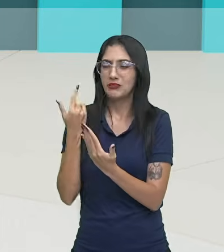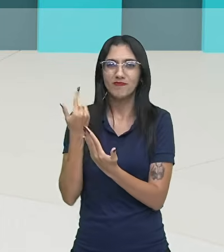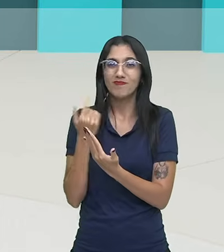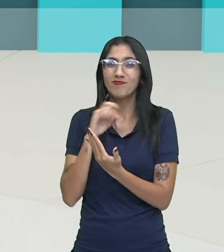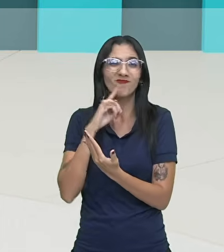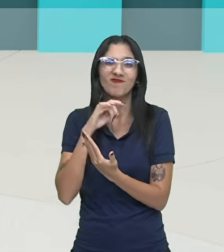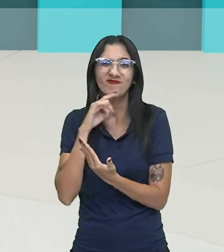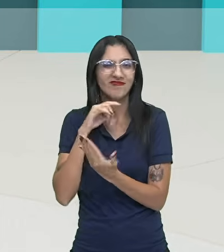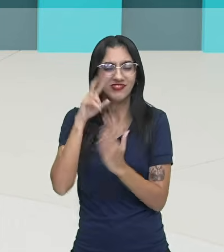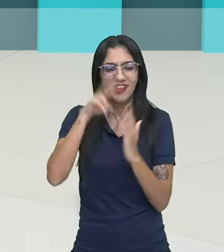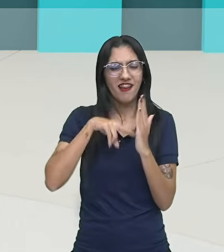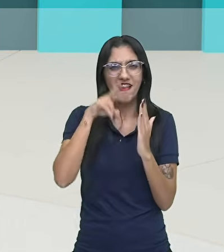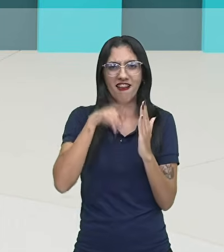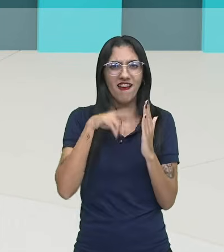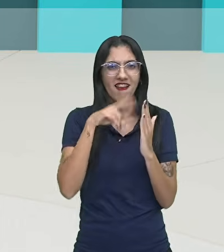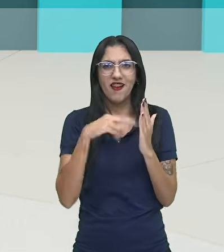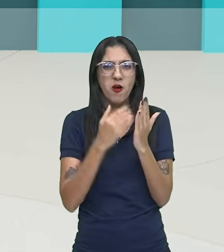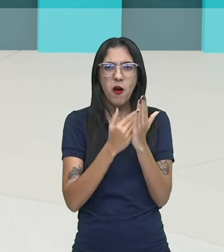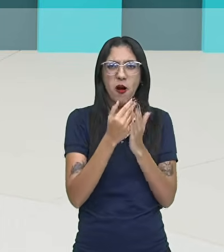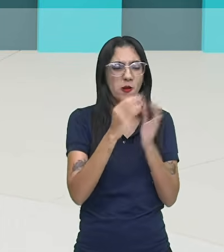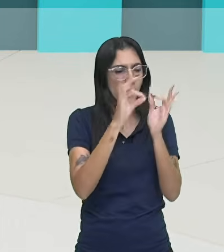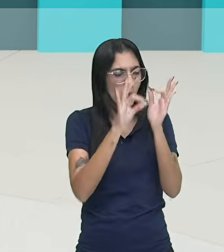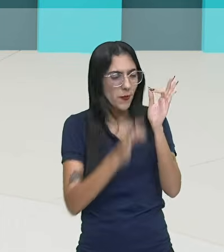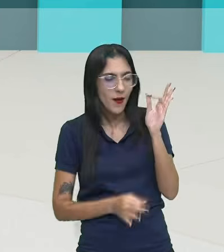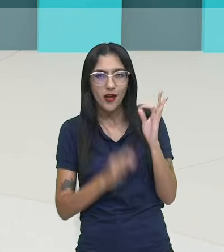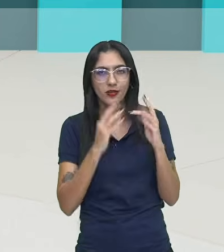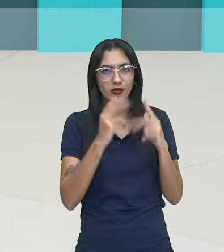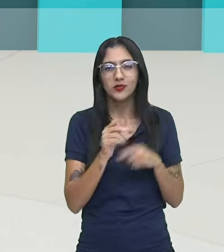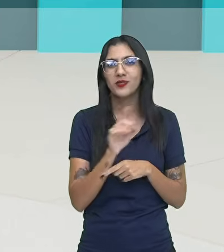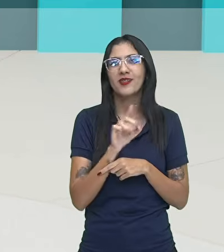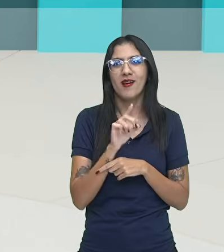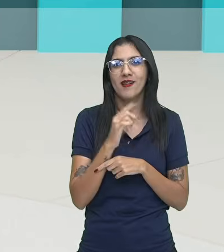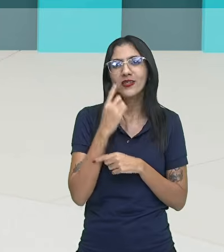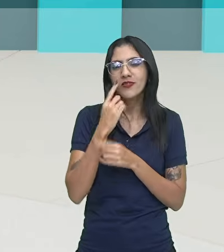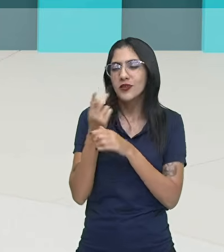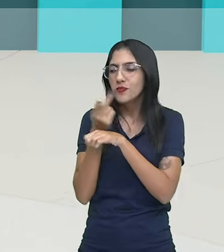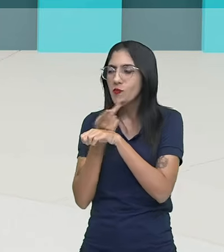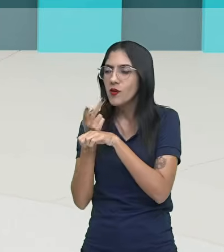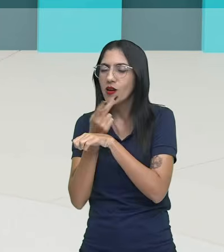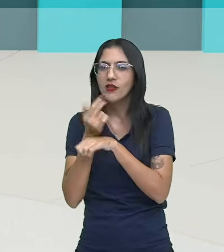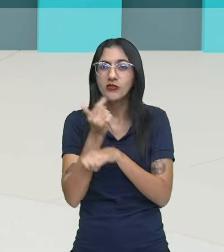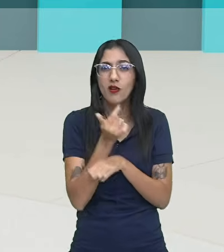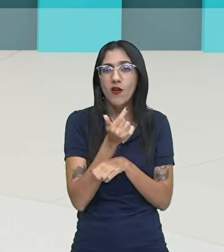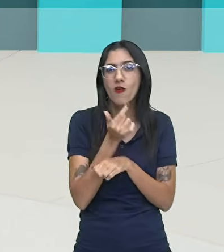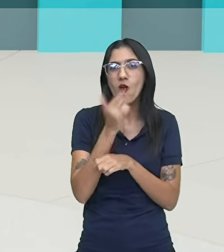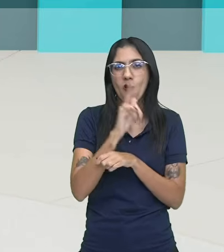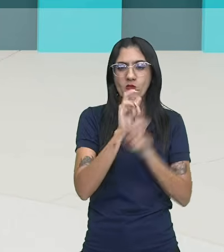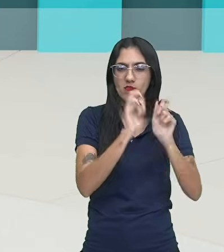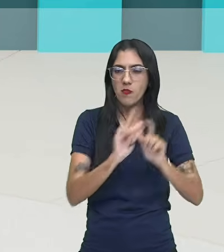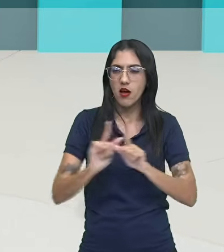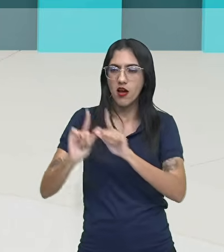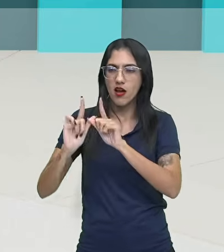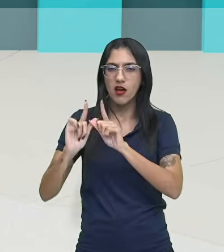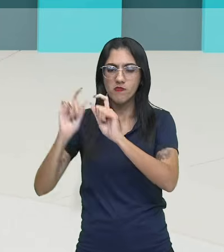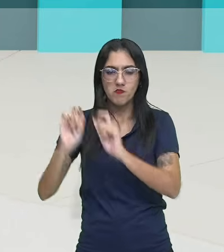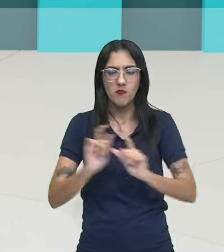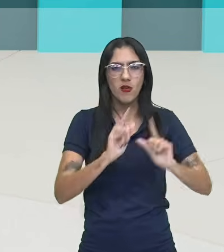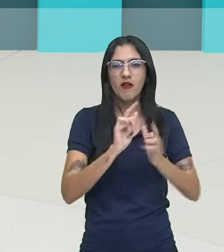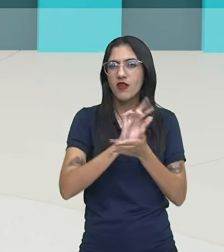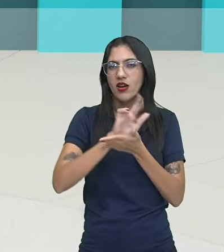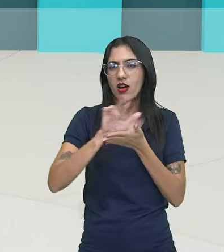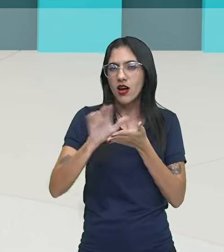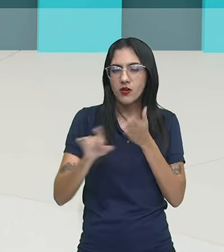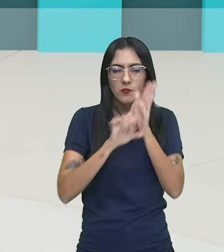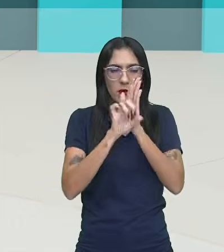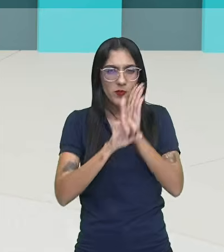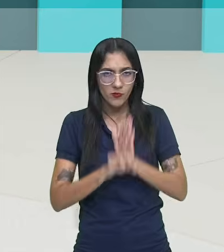texto, digamos assim, do início ao fim naquele momento. A gente vai procurando ali as abas, não é, para fazer a pesquisa, tá